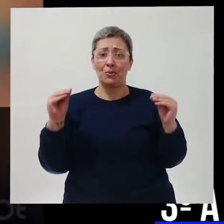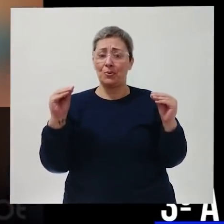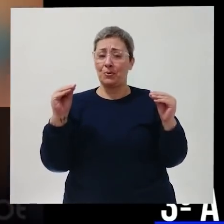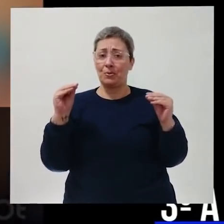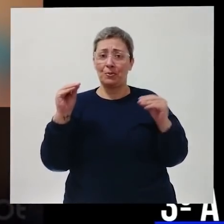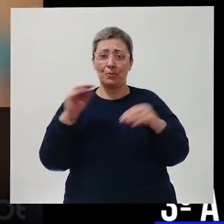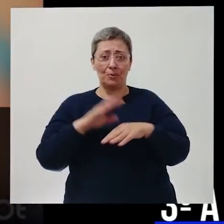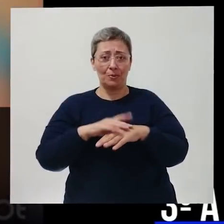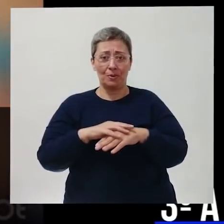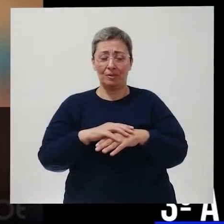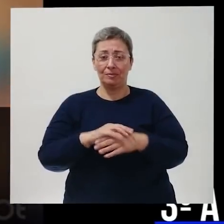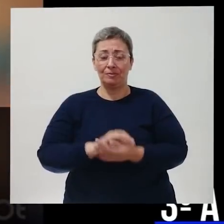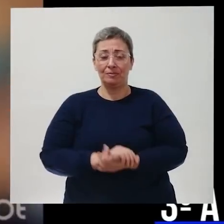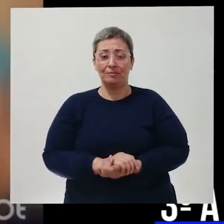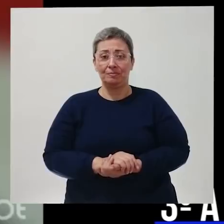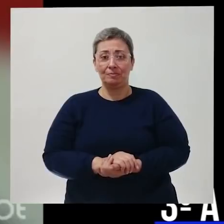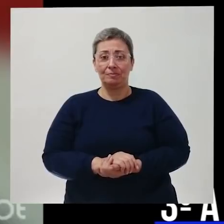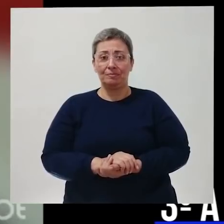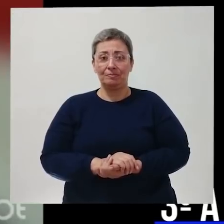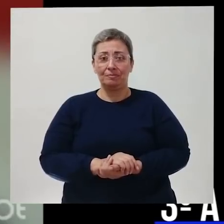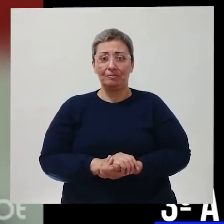impeça de curar.